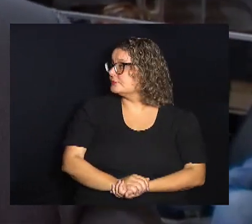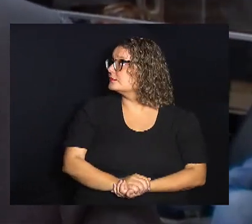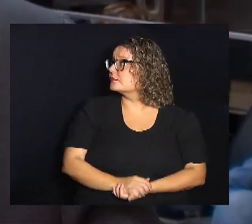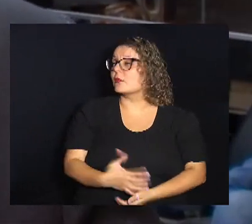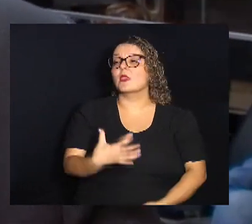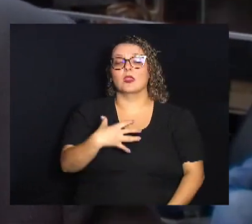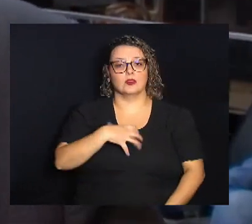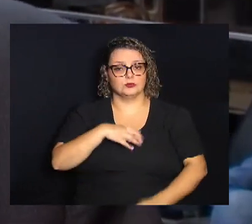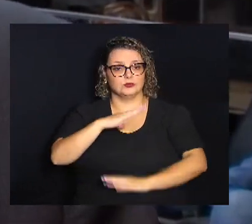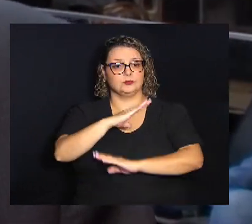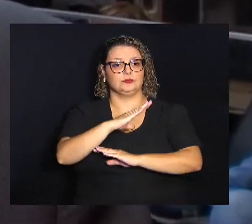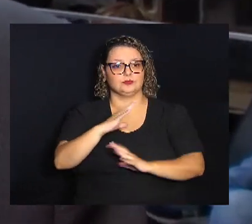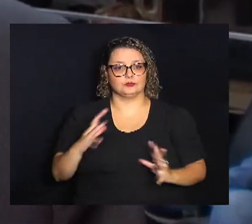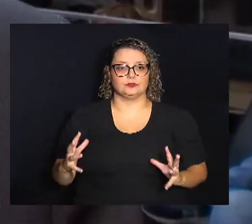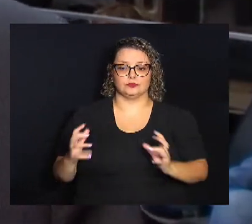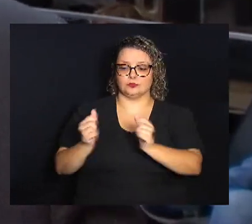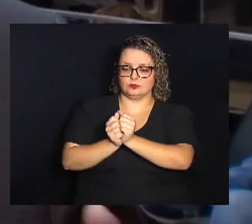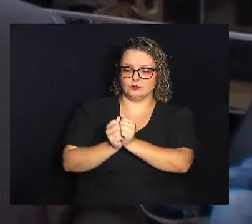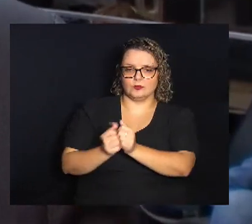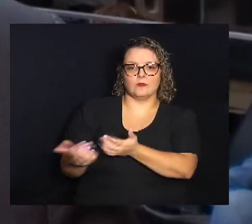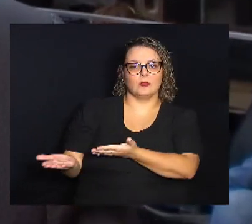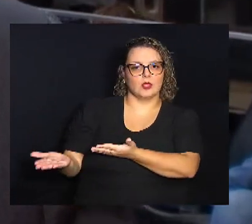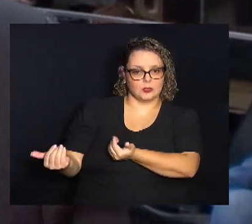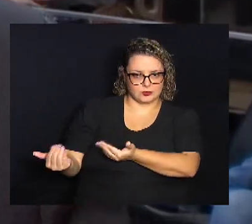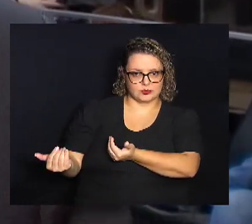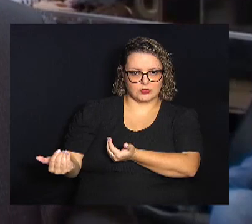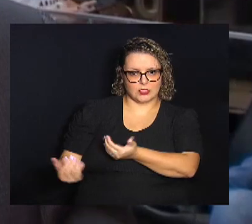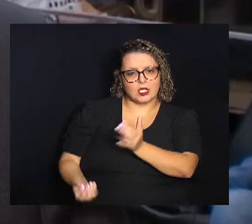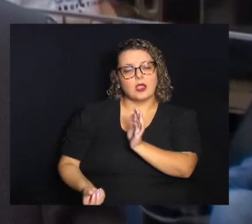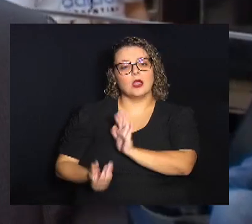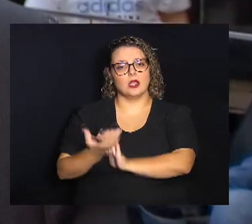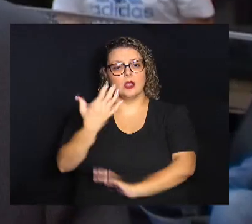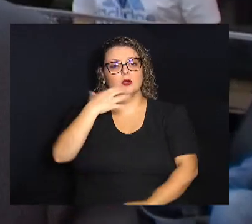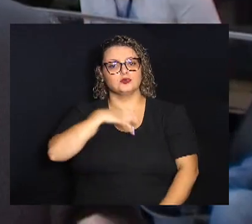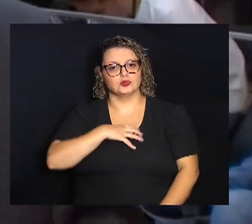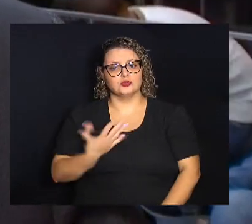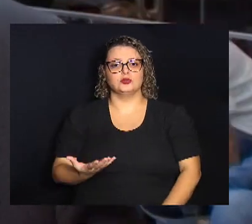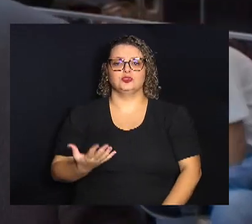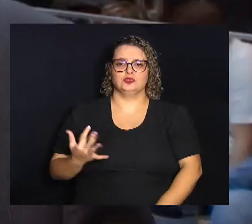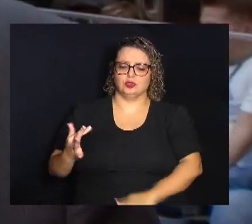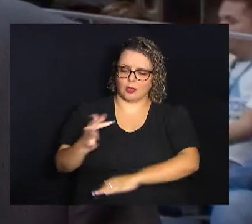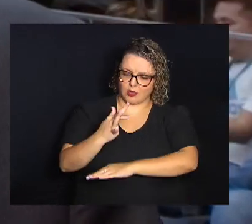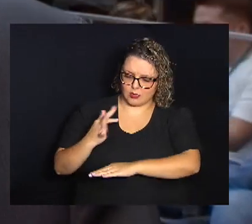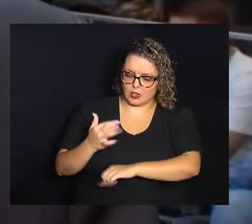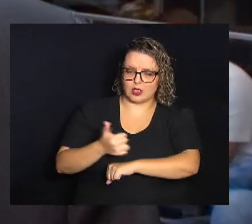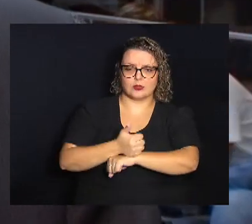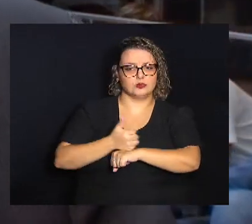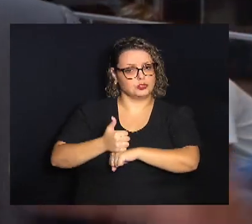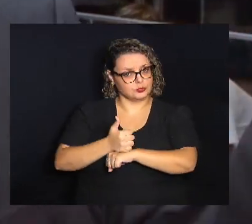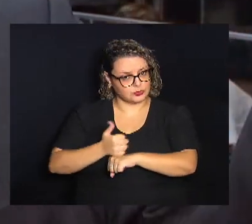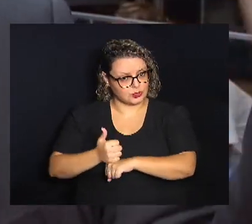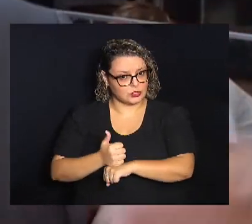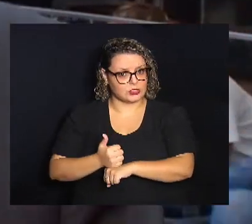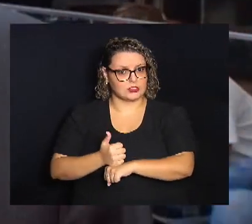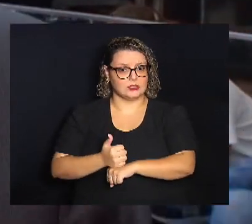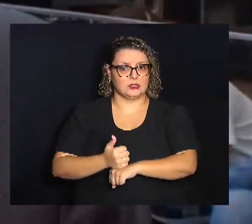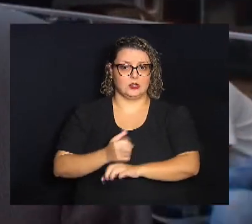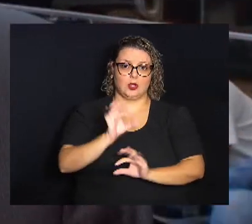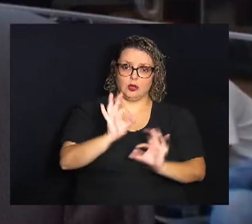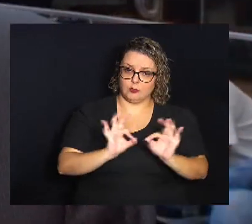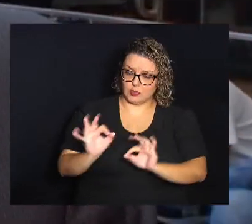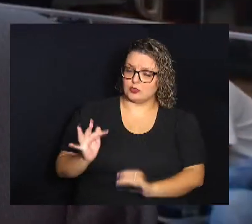Câmara se aproximar do jovem e criar uma condição de formação, de profissionalização, de projetar